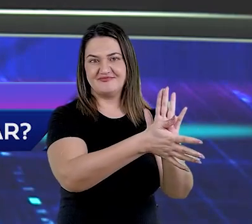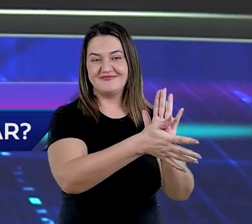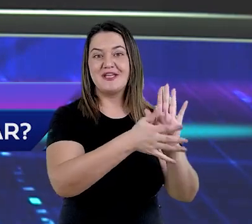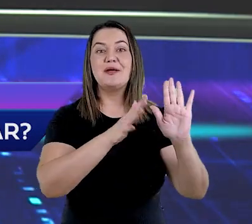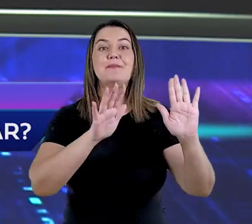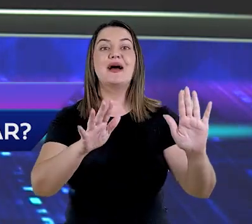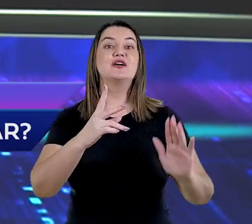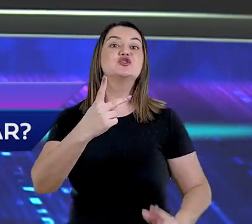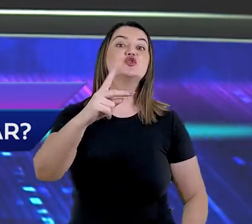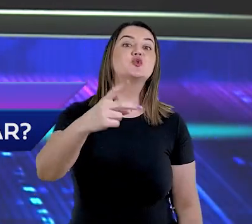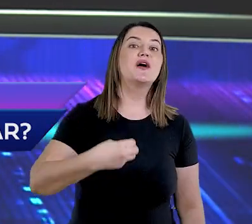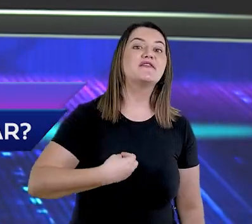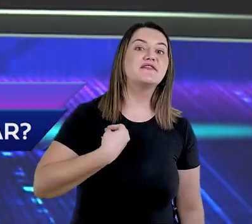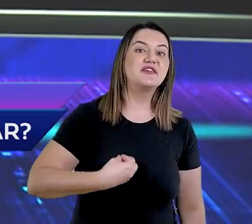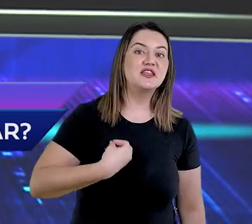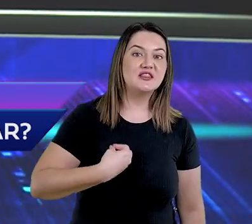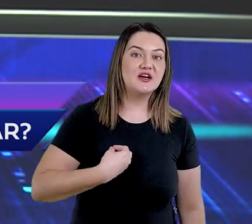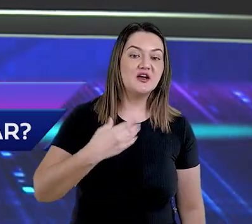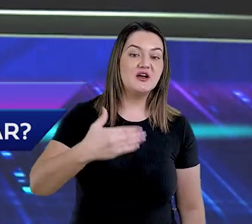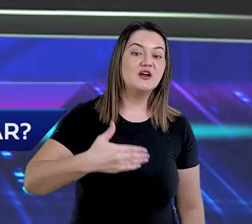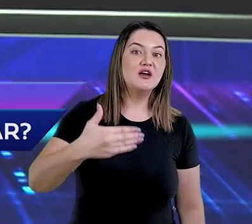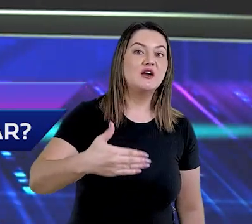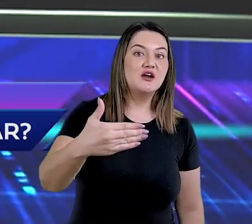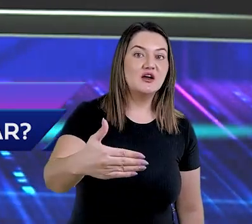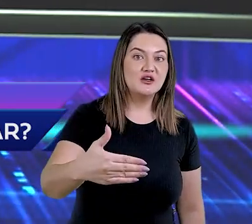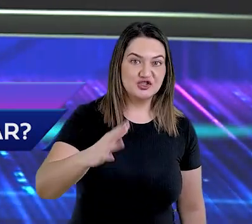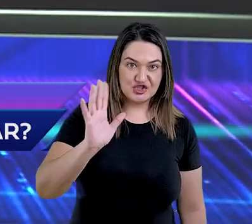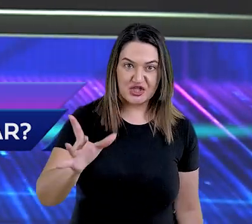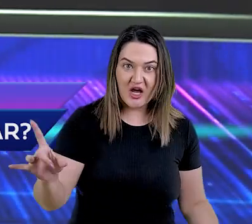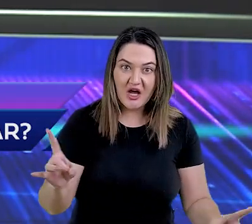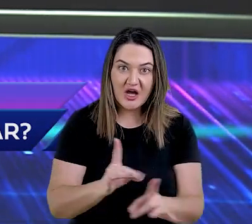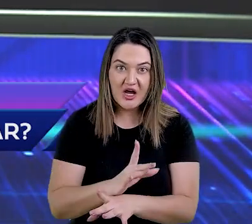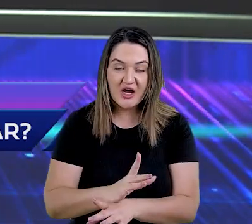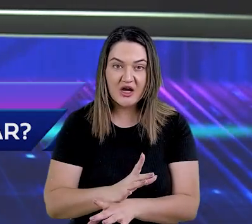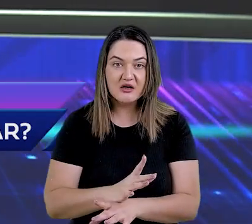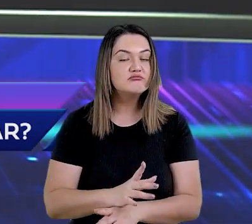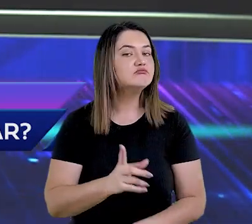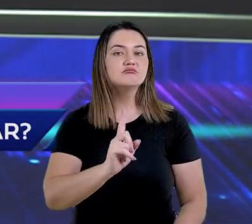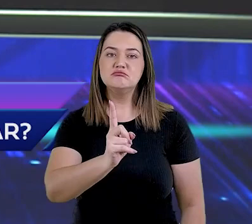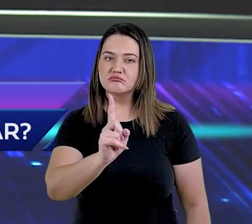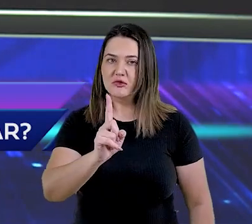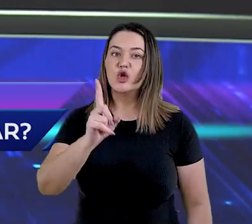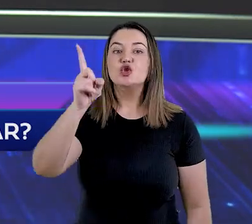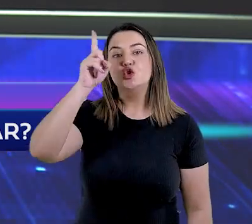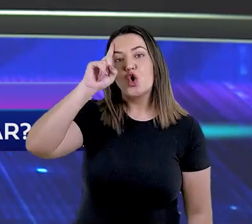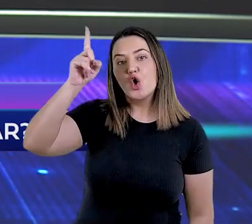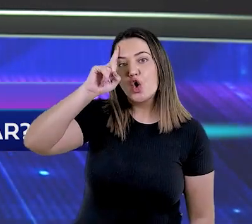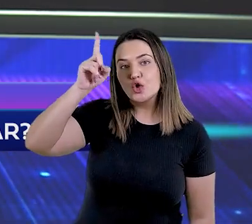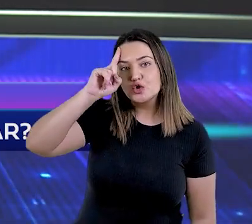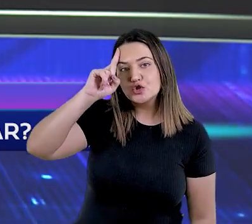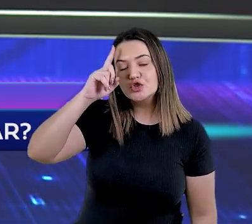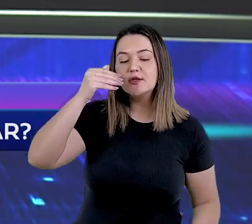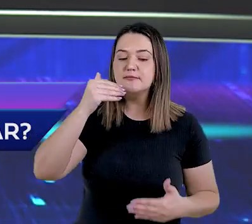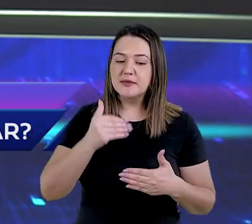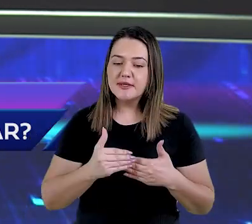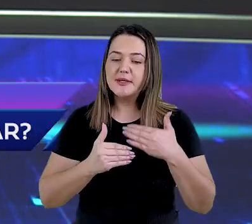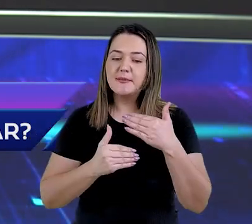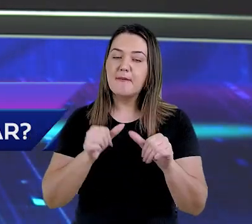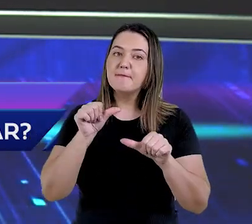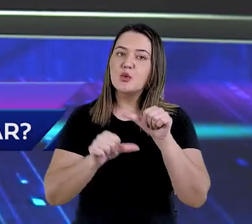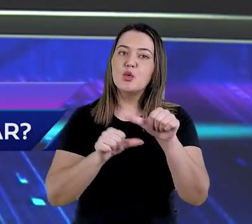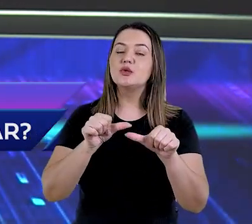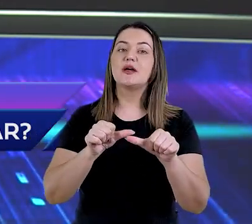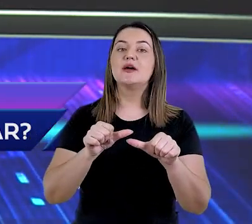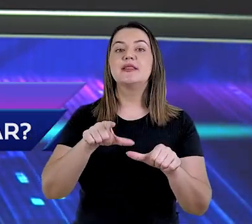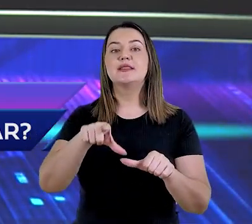vai acontecer com a sua vida não está definido ainda. Nós estamos num processo de construção. Deus tem trabalhado no seu